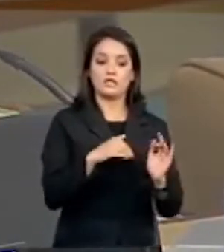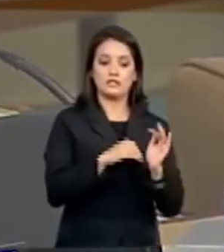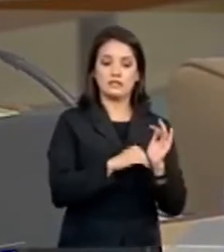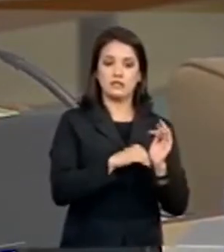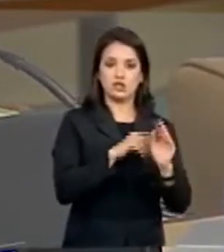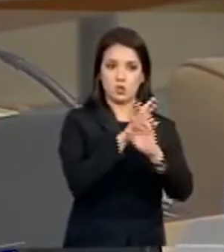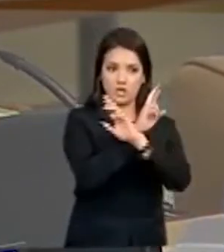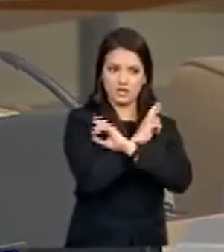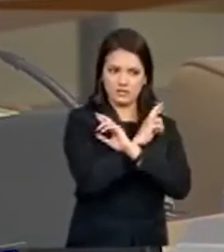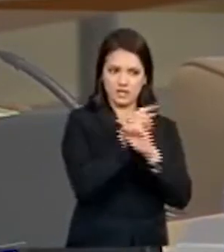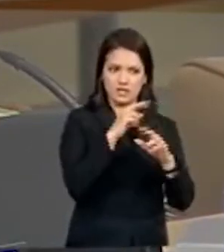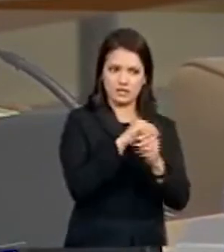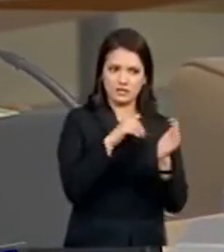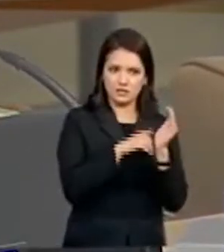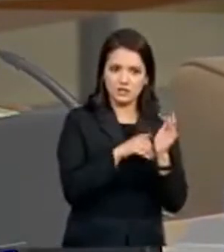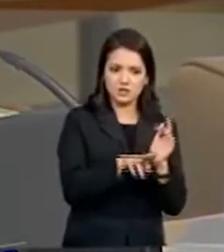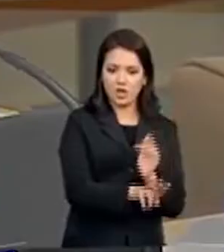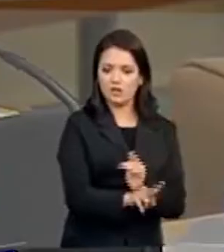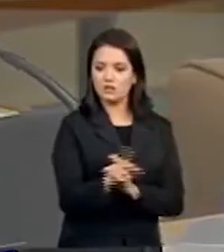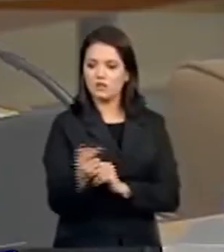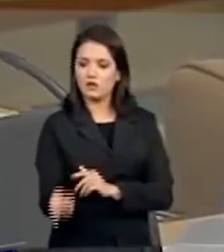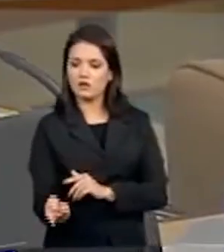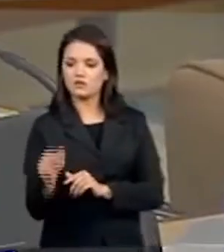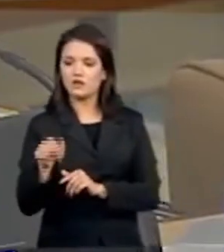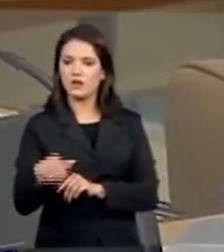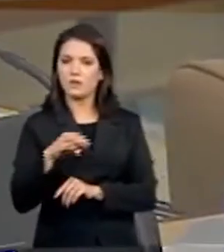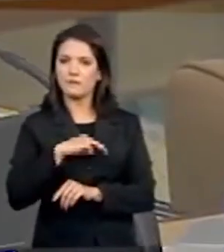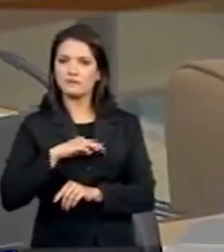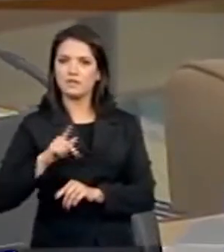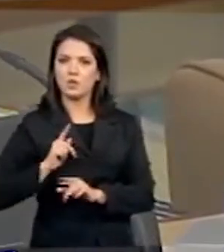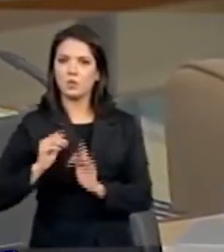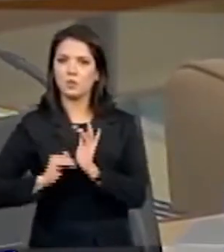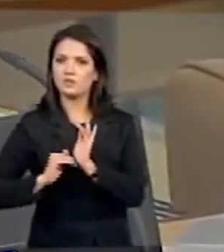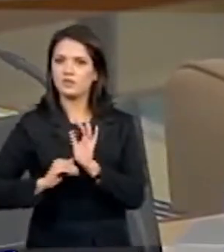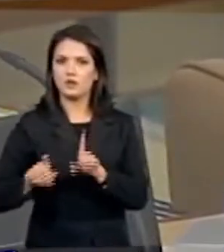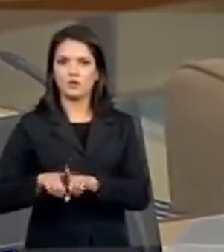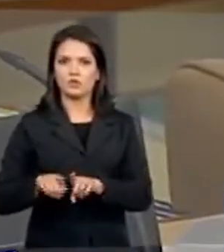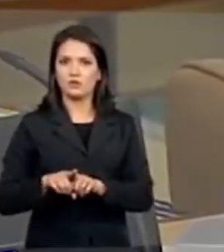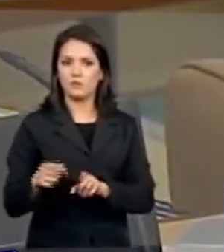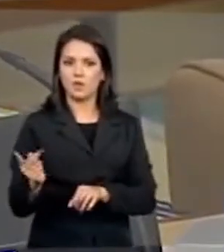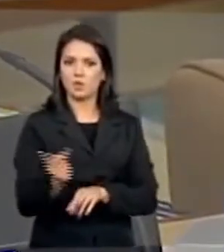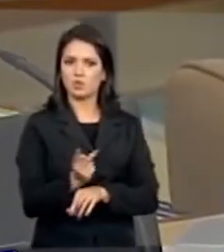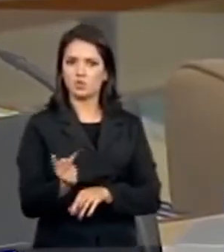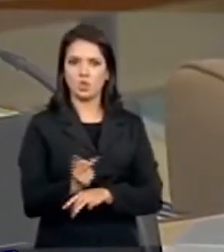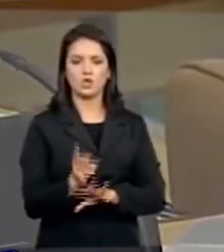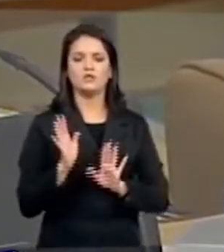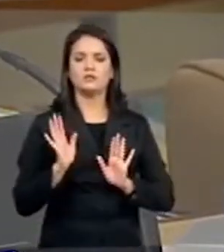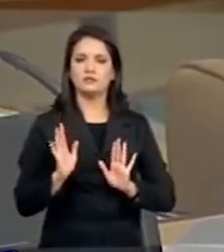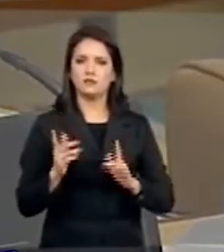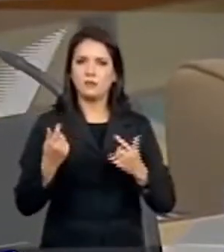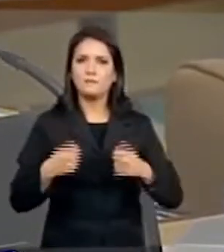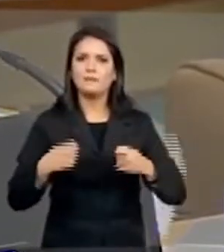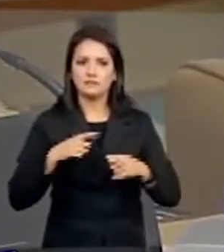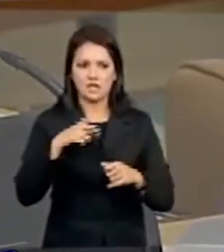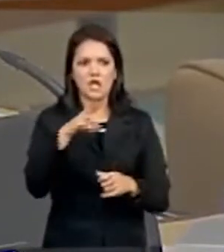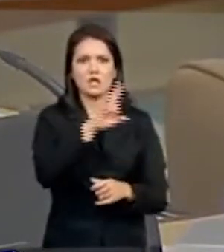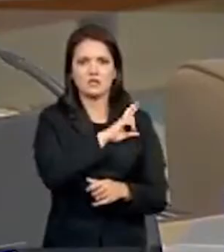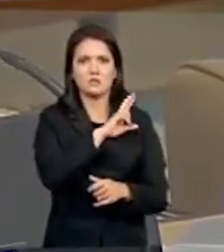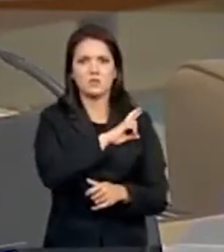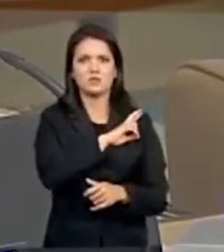Federal, para o Ministério Público, e ambos têm o dever de preservar este